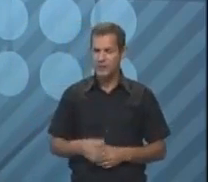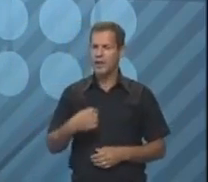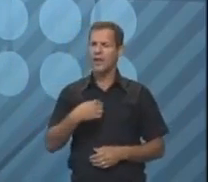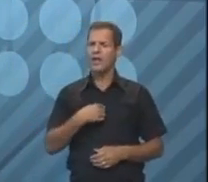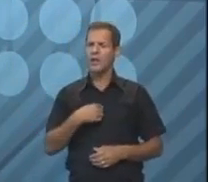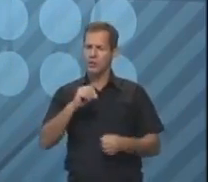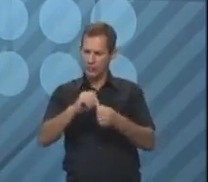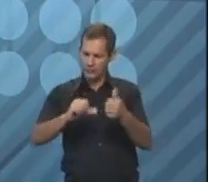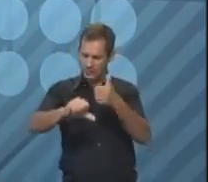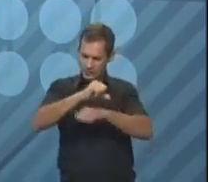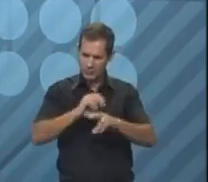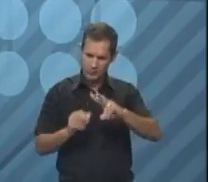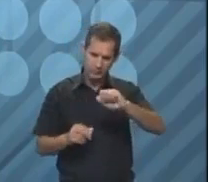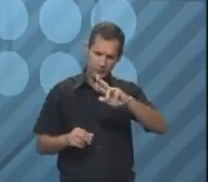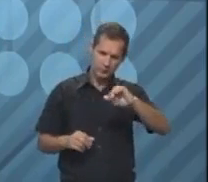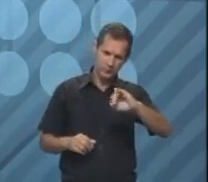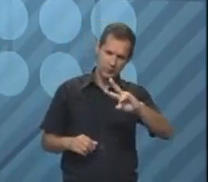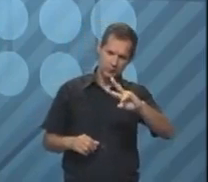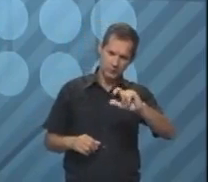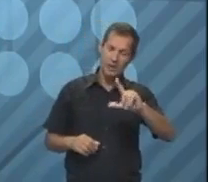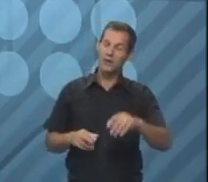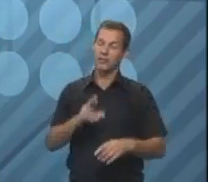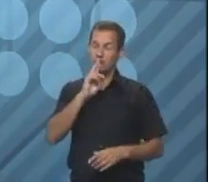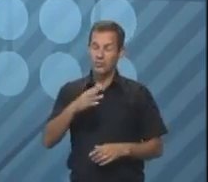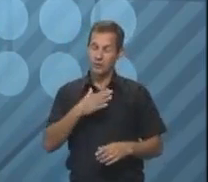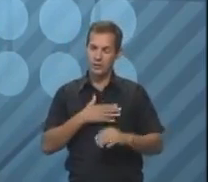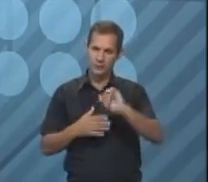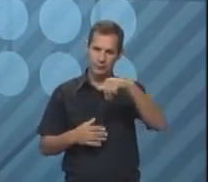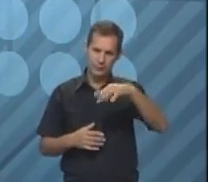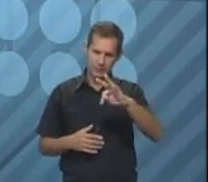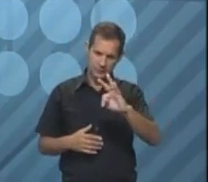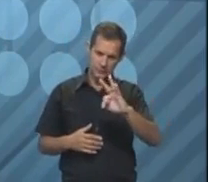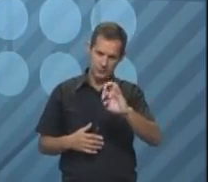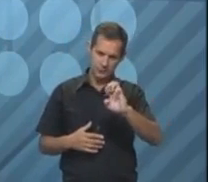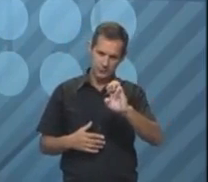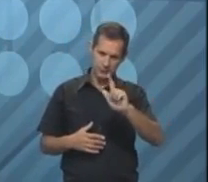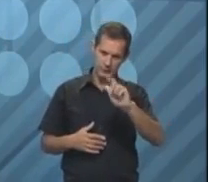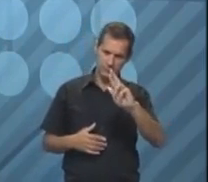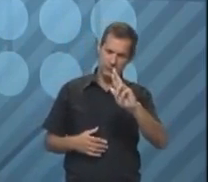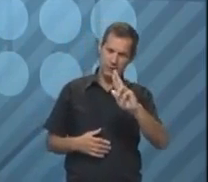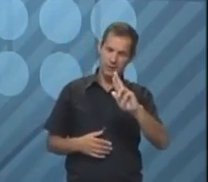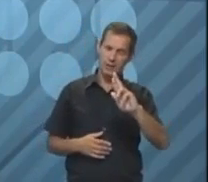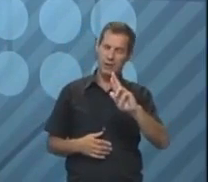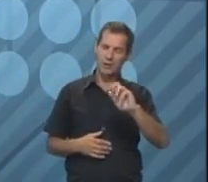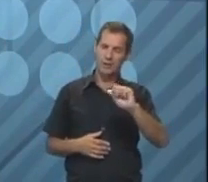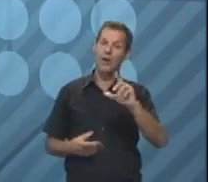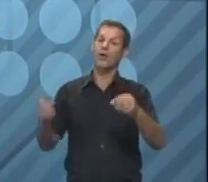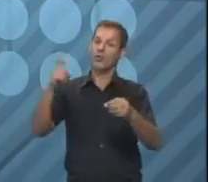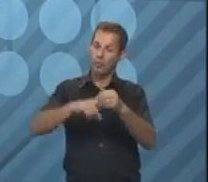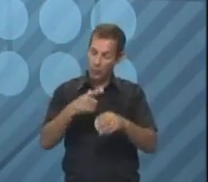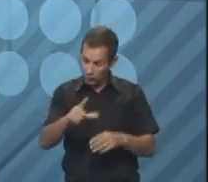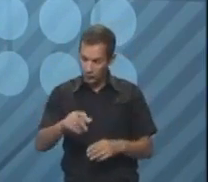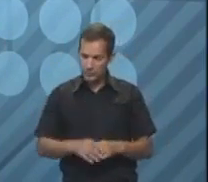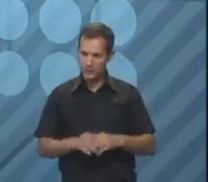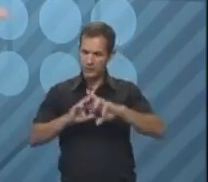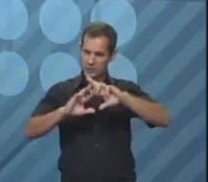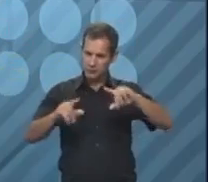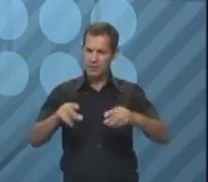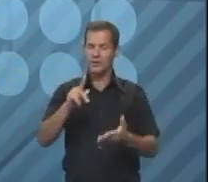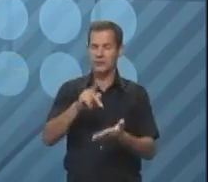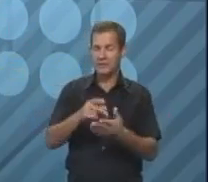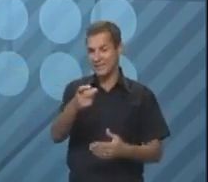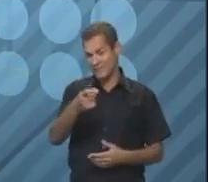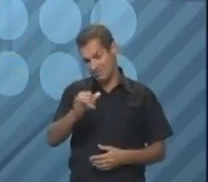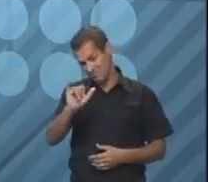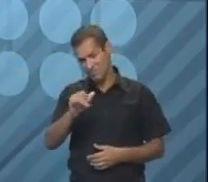Então, eu fiz a mudança de variável, resolvi a minha integral. E depois eu volto para a integral, para a variável original,